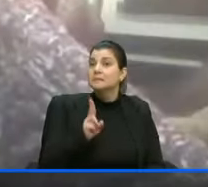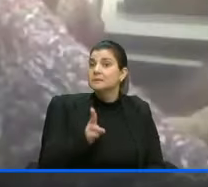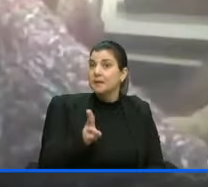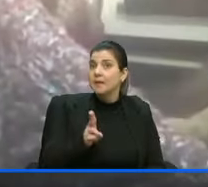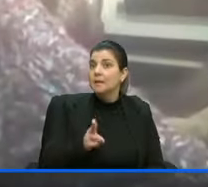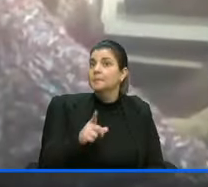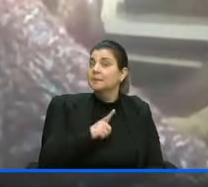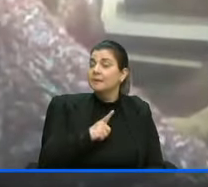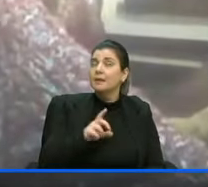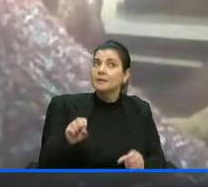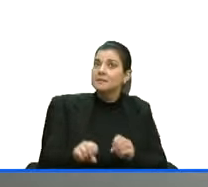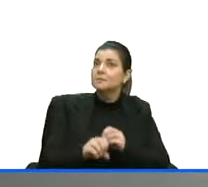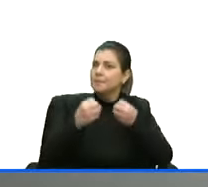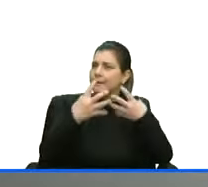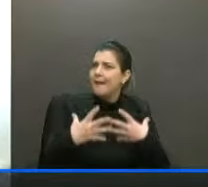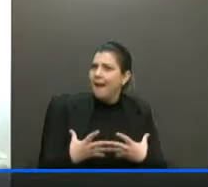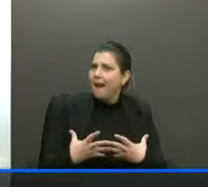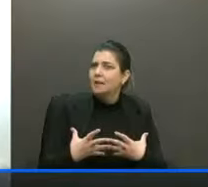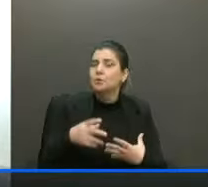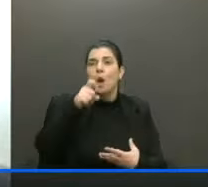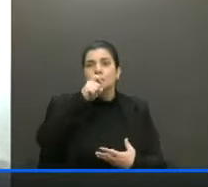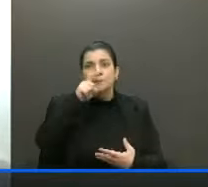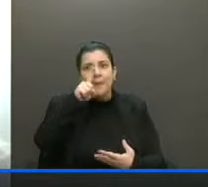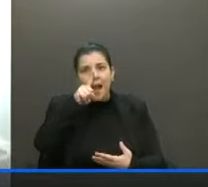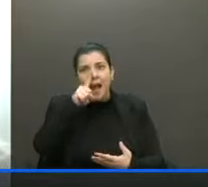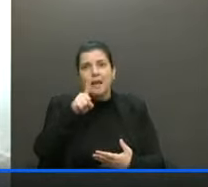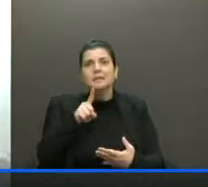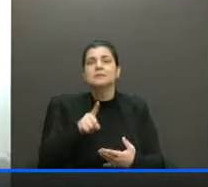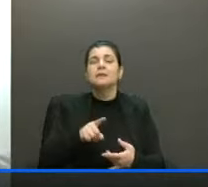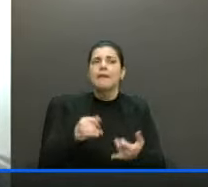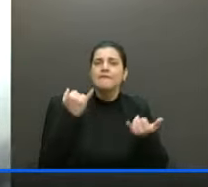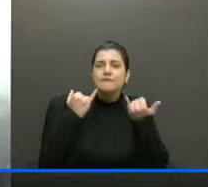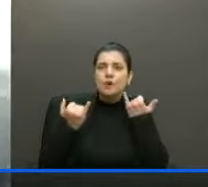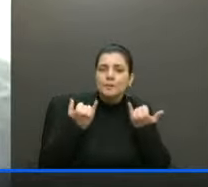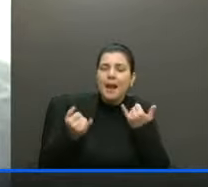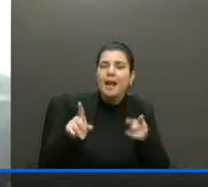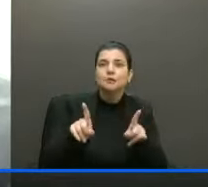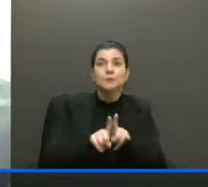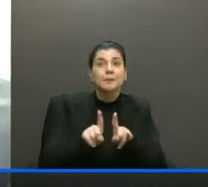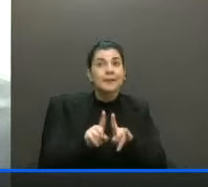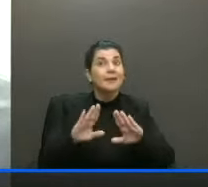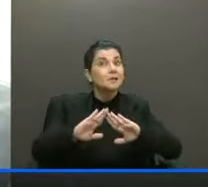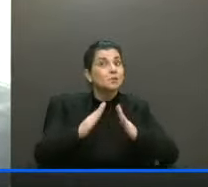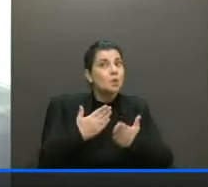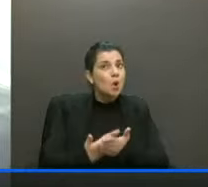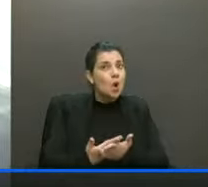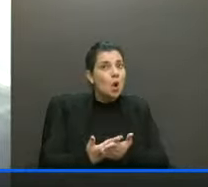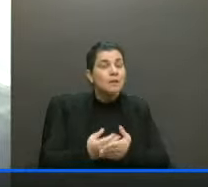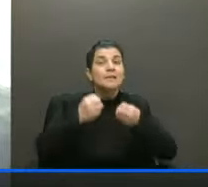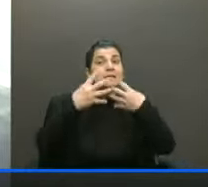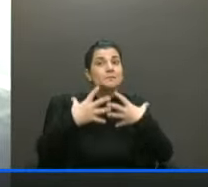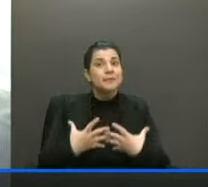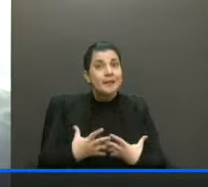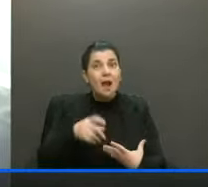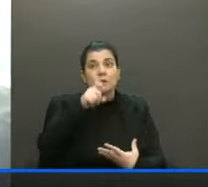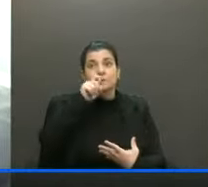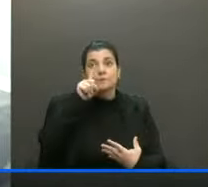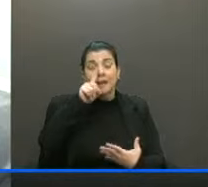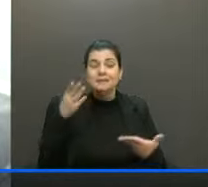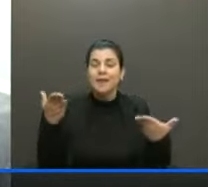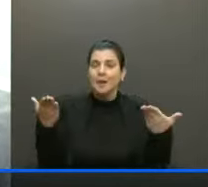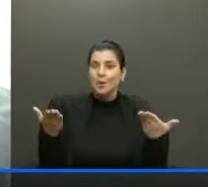sempre tem esclarecido tanto aos pais, né, quanto a gente tem orientado também a escola, né, é de explicar aos pais que